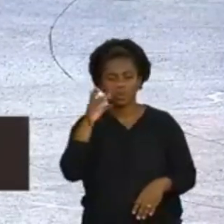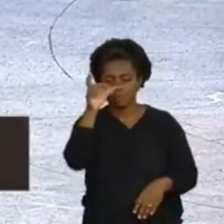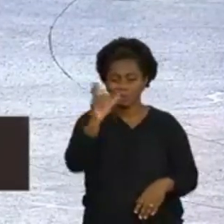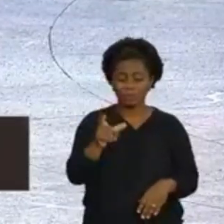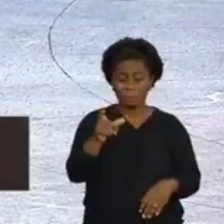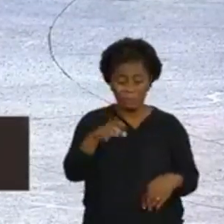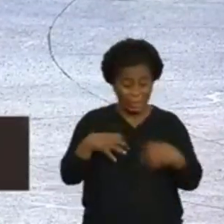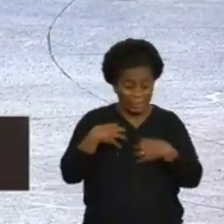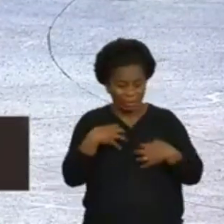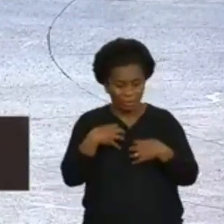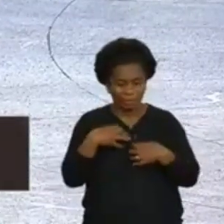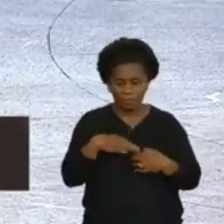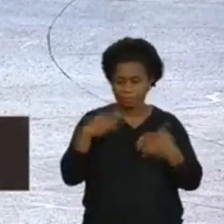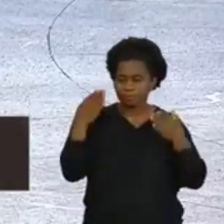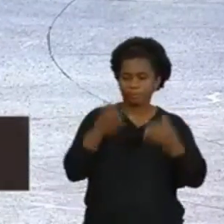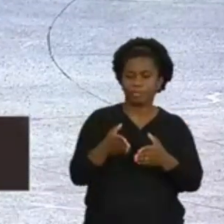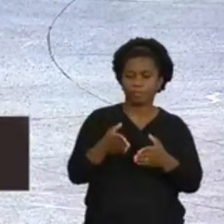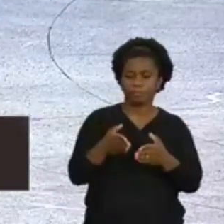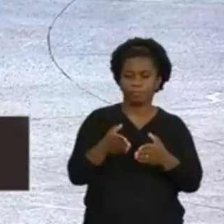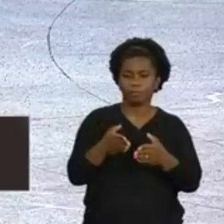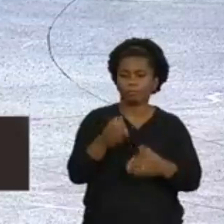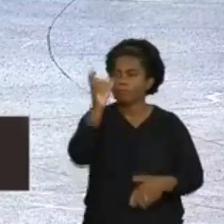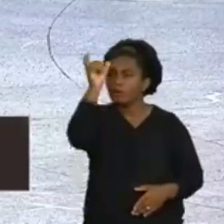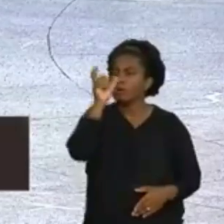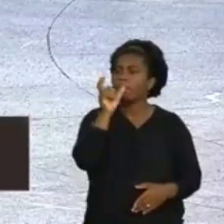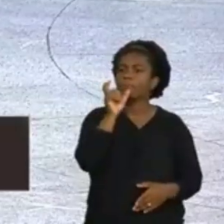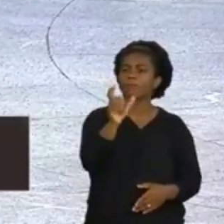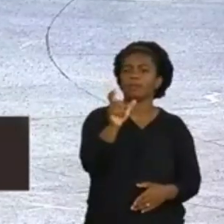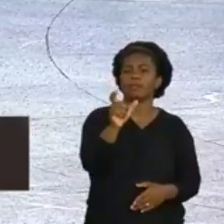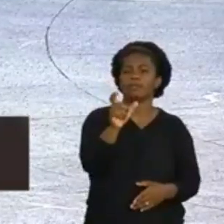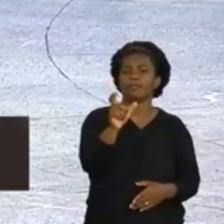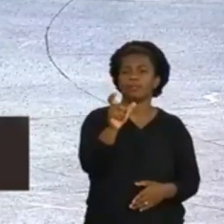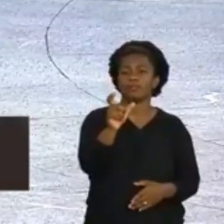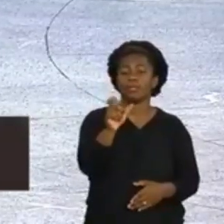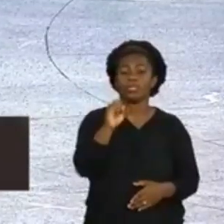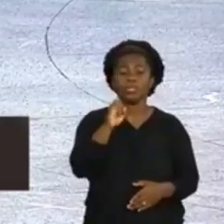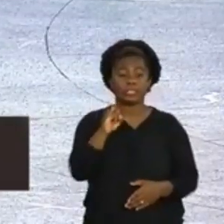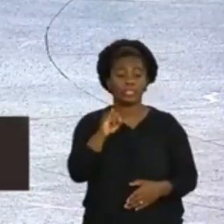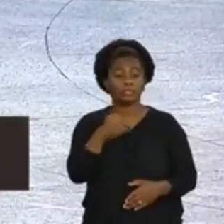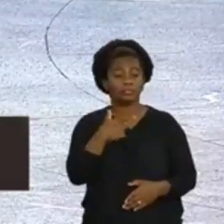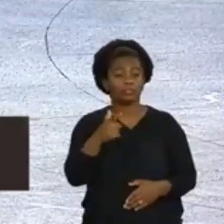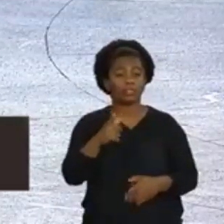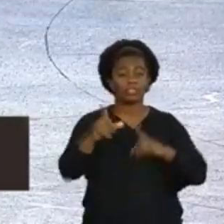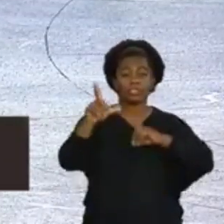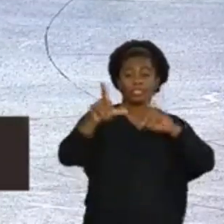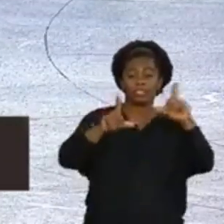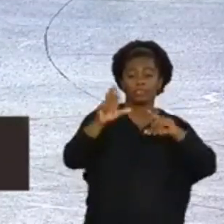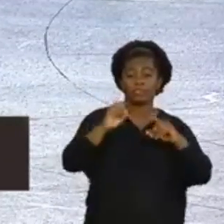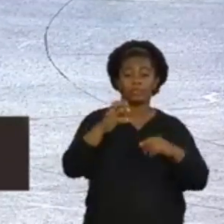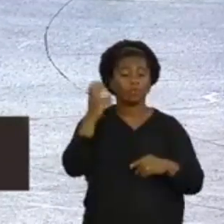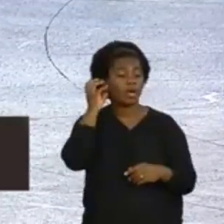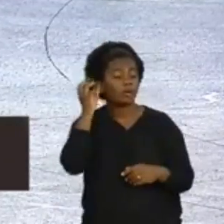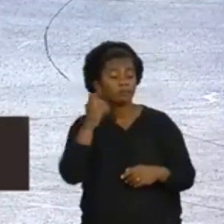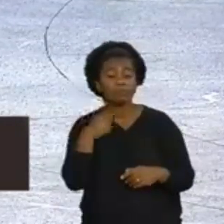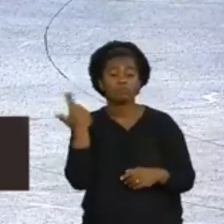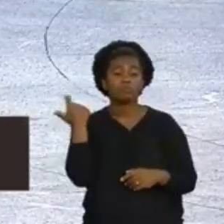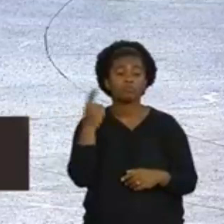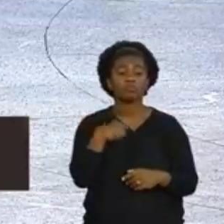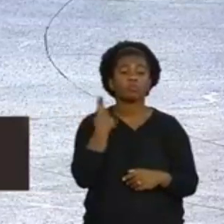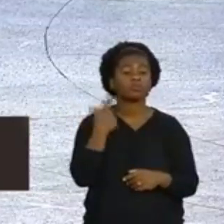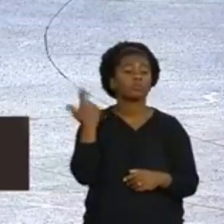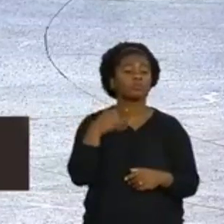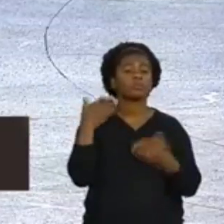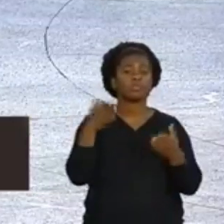a palavra, aonde não chegaríamos se não fosse a mídia. O rapaz disse que ia se jogar da